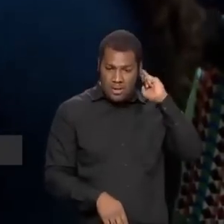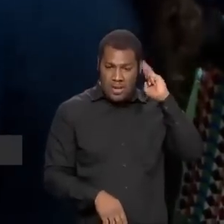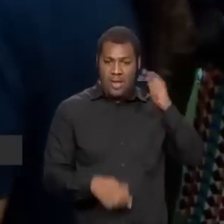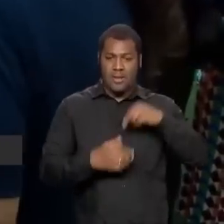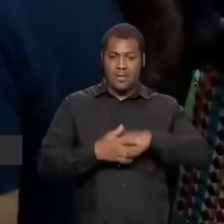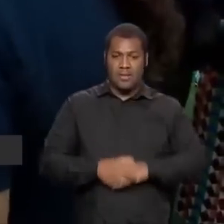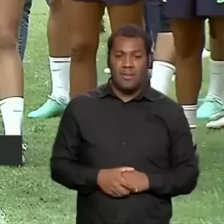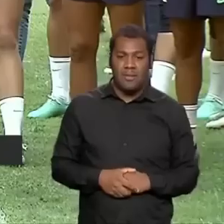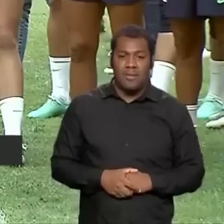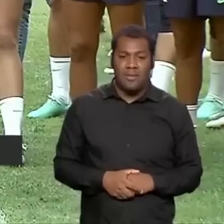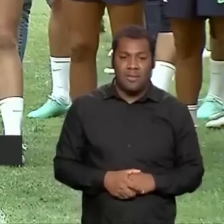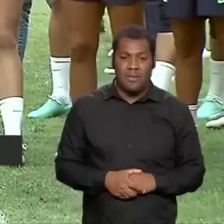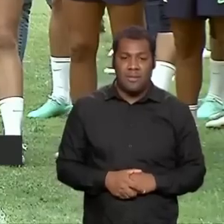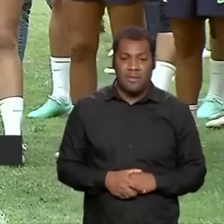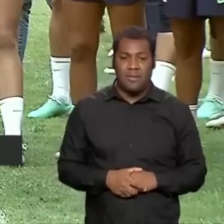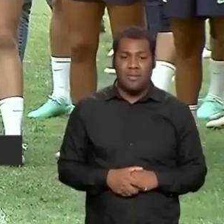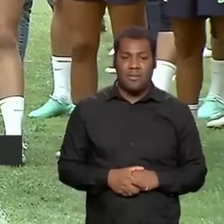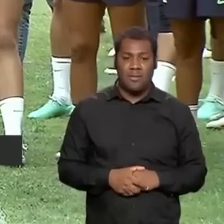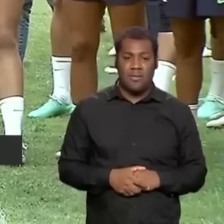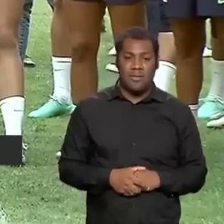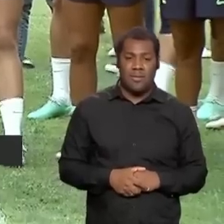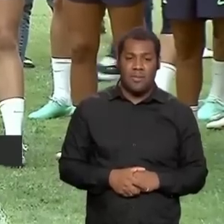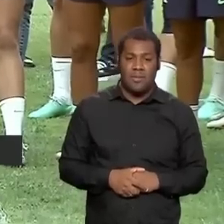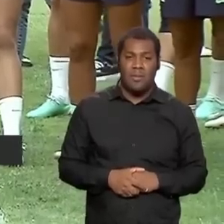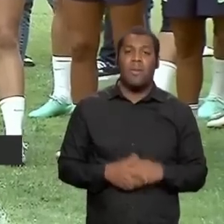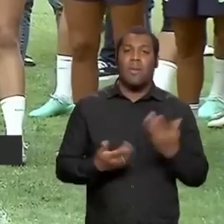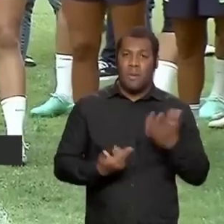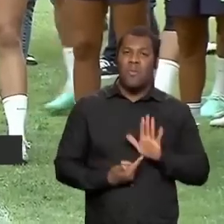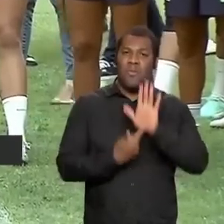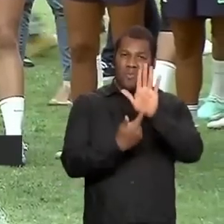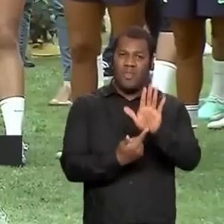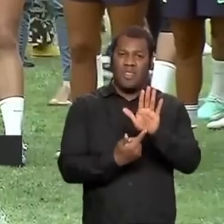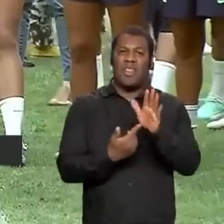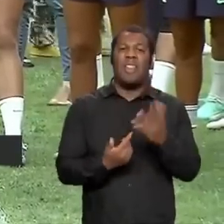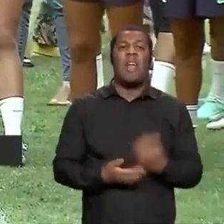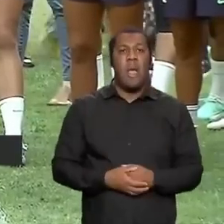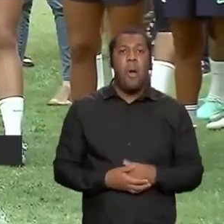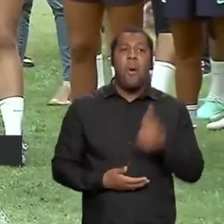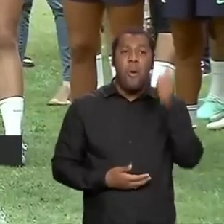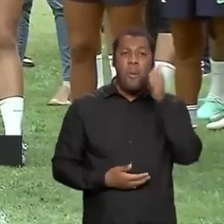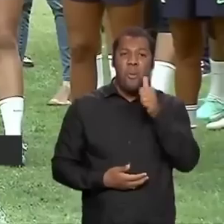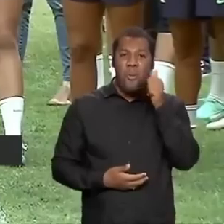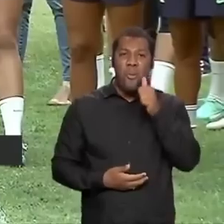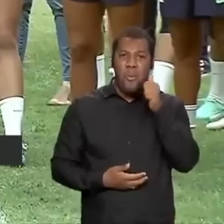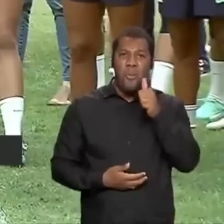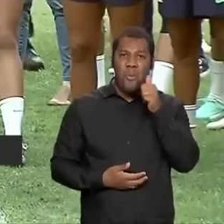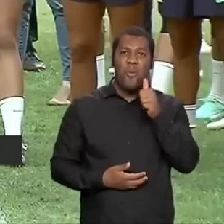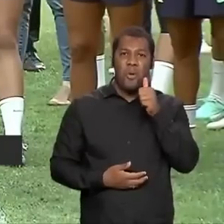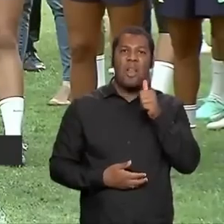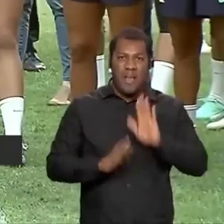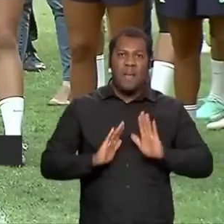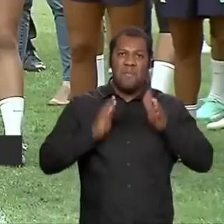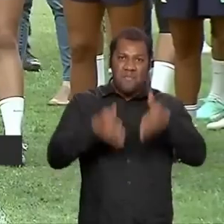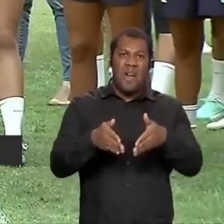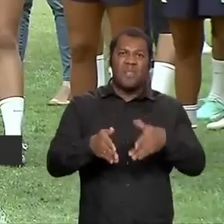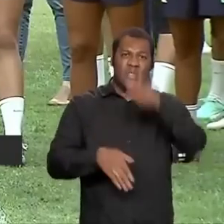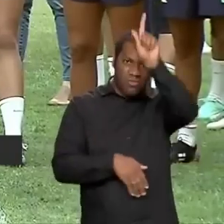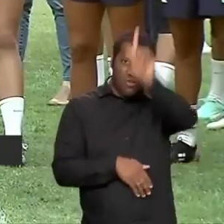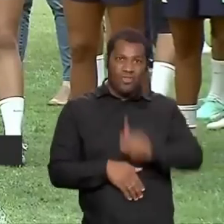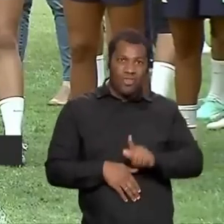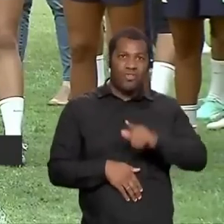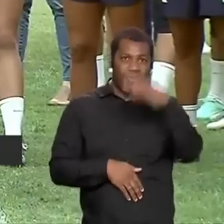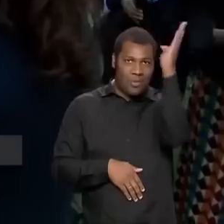né, é claramente uma inclusão da mulher dentro da gestão